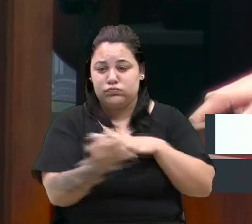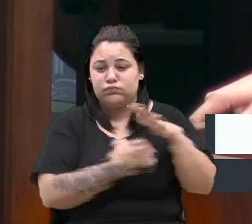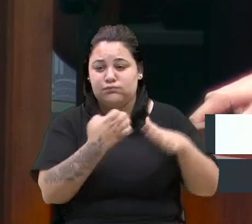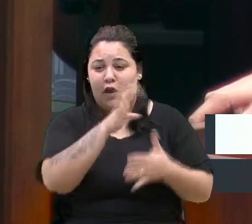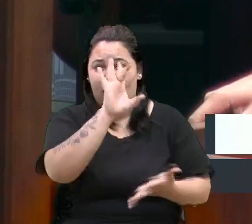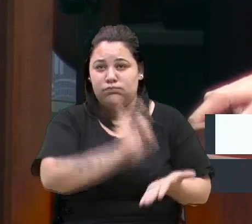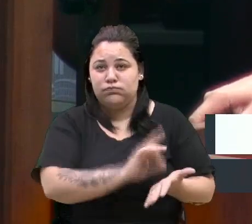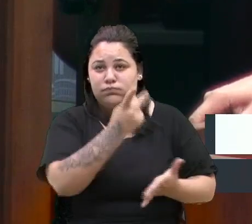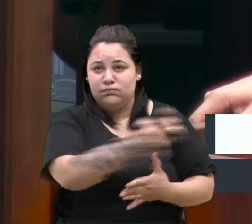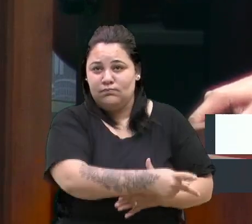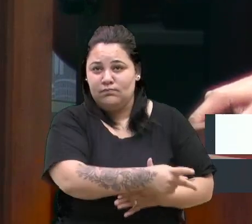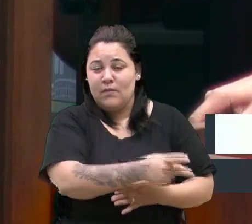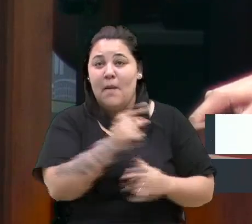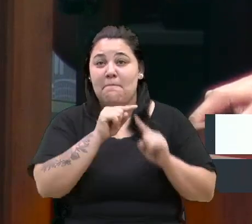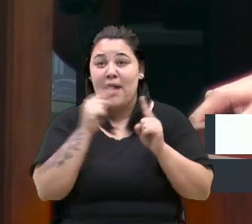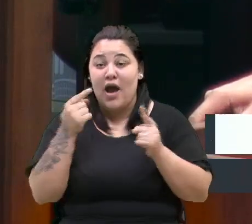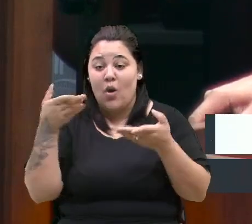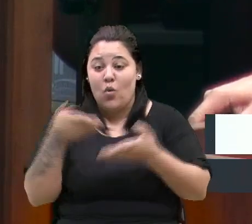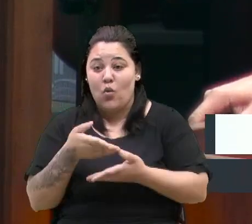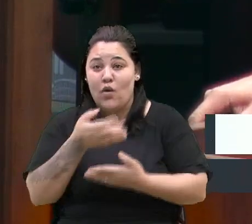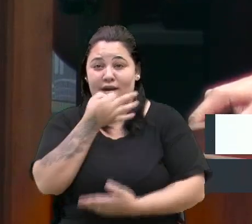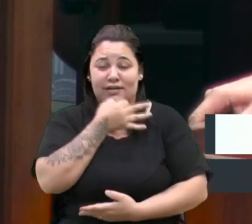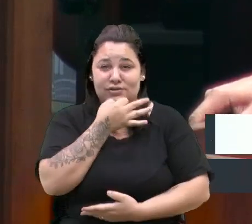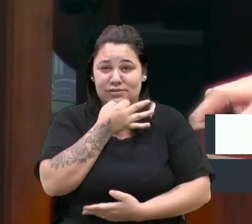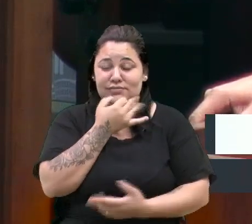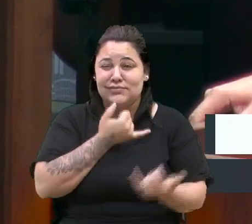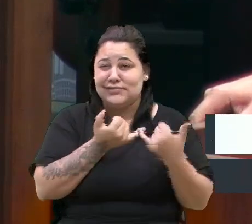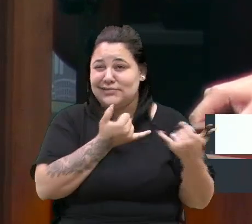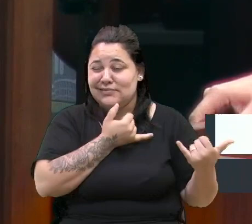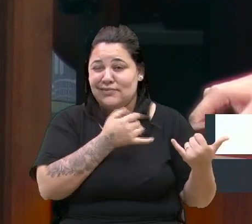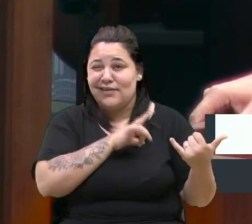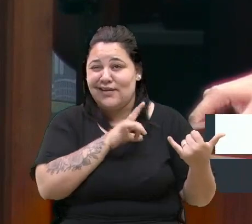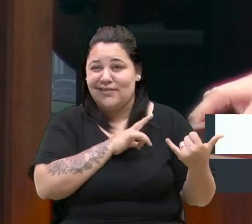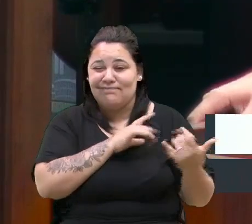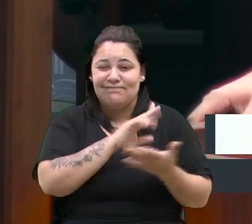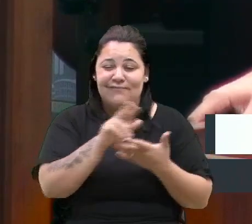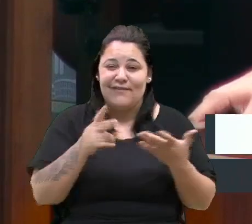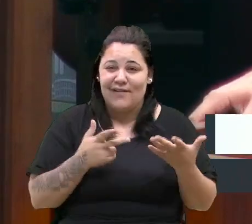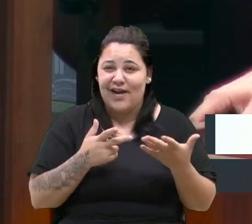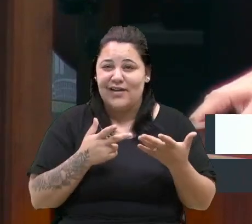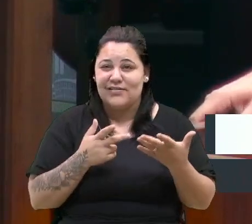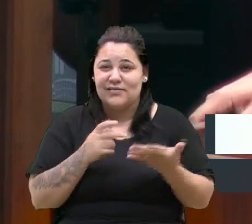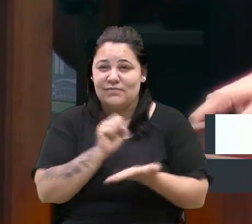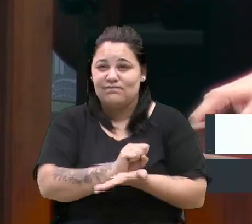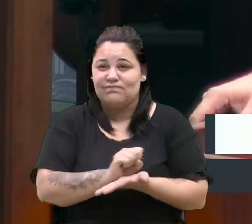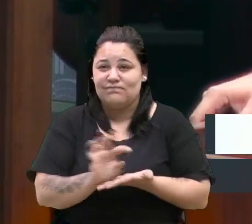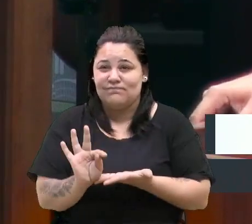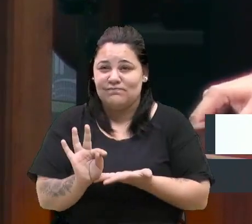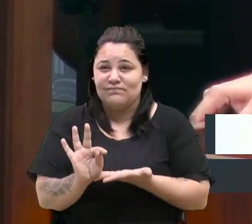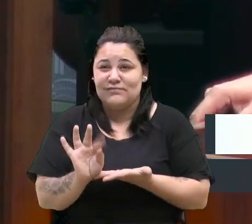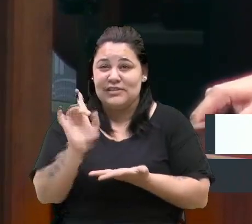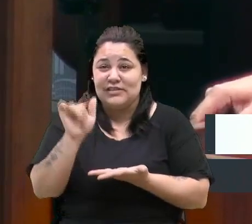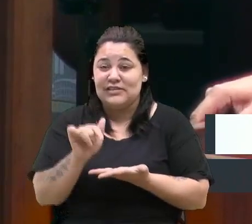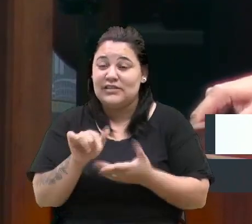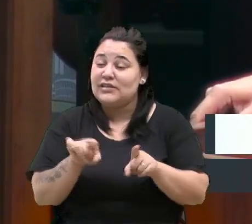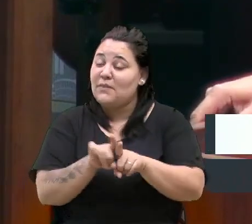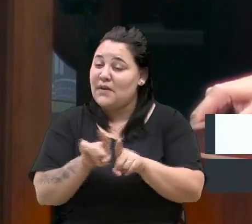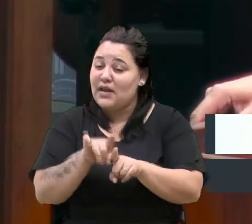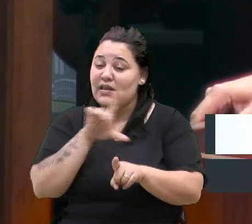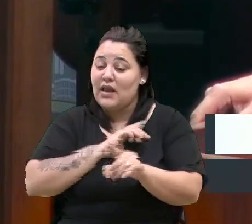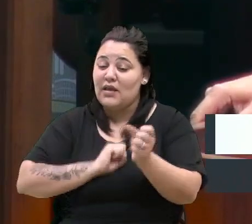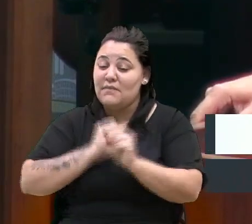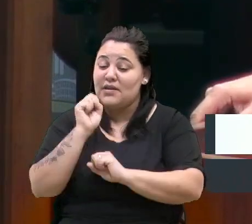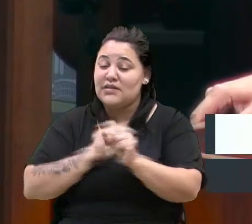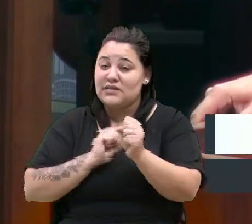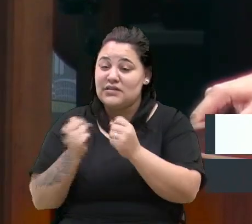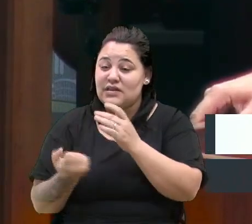Mas hoje, em Caxias, nós temos várias startups e empresas